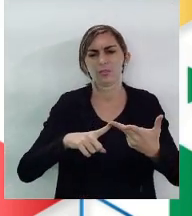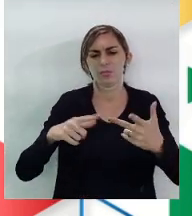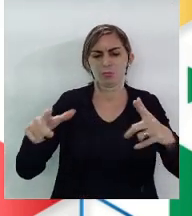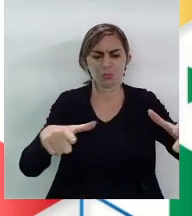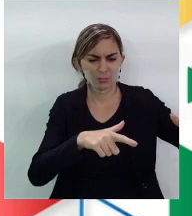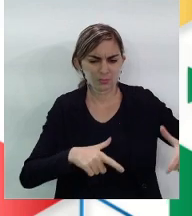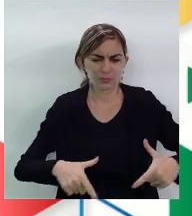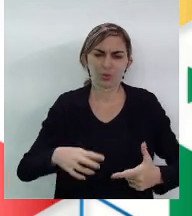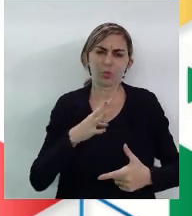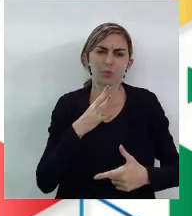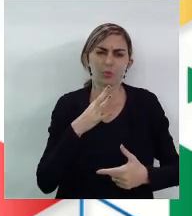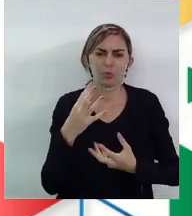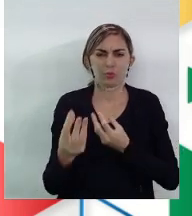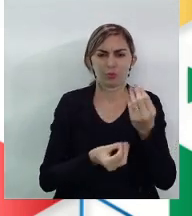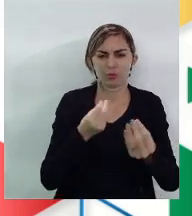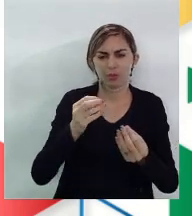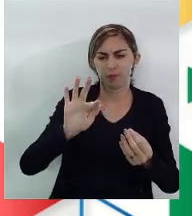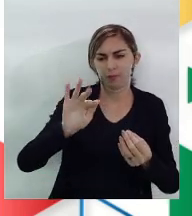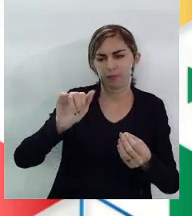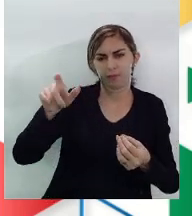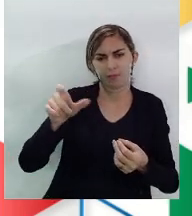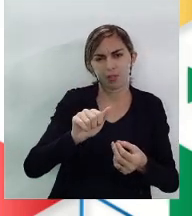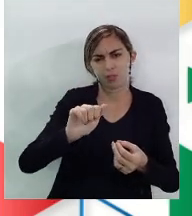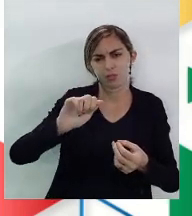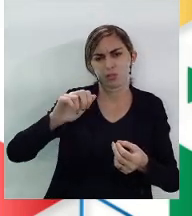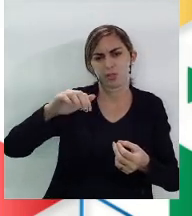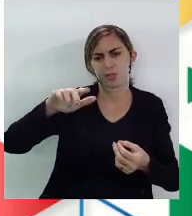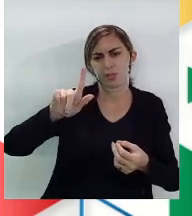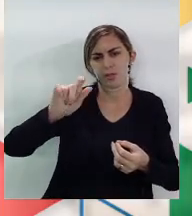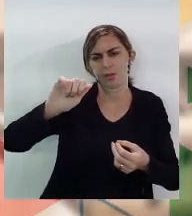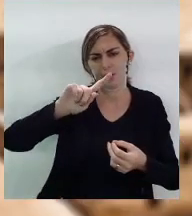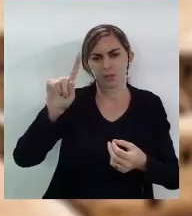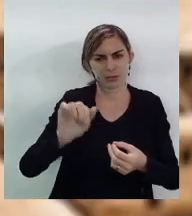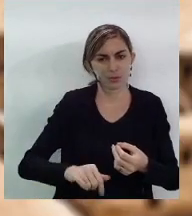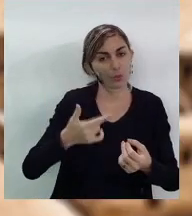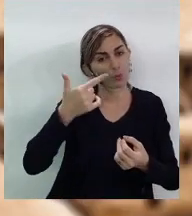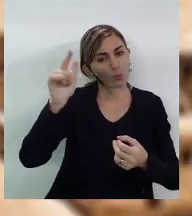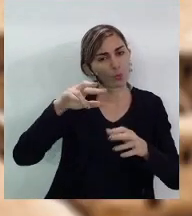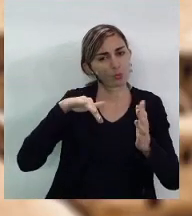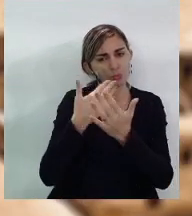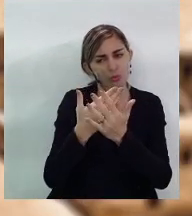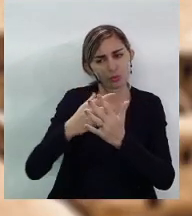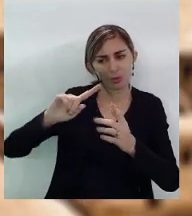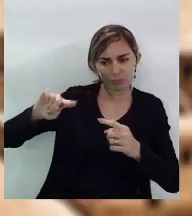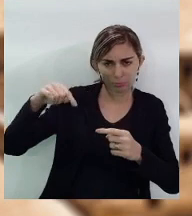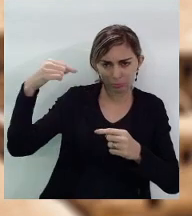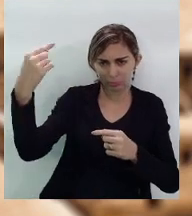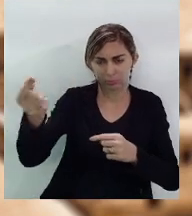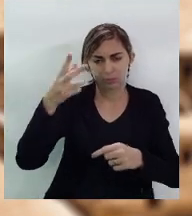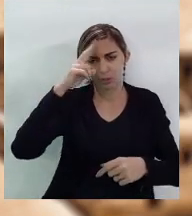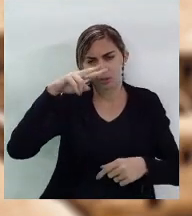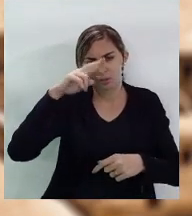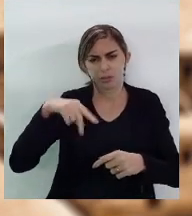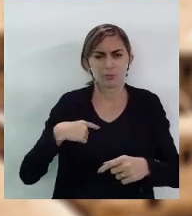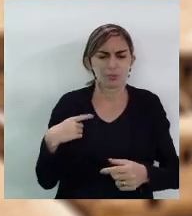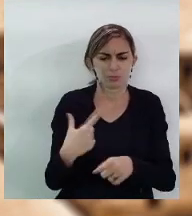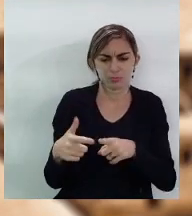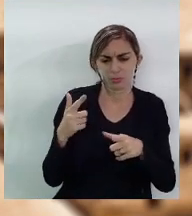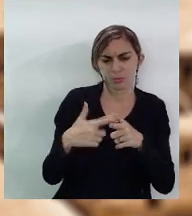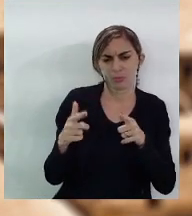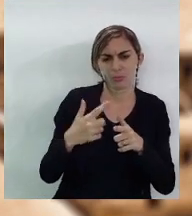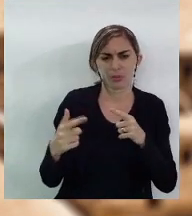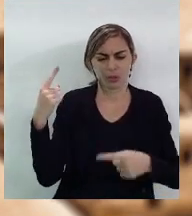região, conhecido como a faixa de Gaza. Esse é outro ponto que nós vamos estudar posteriormente. Lembrar que ainda há problemas